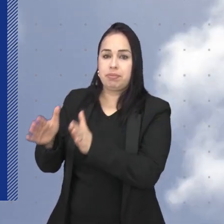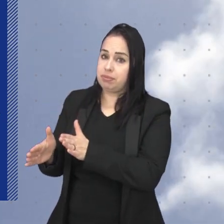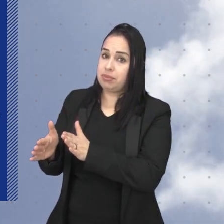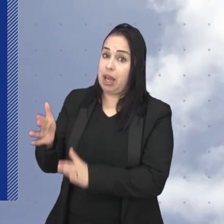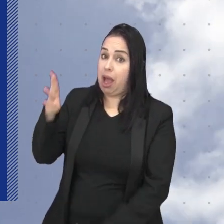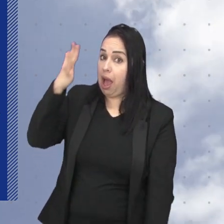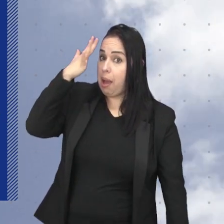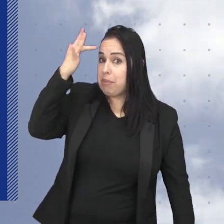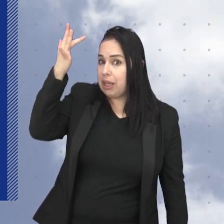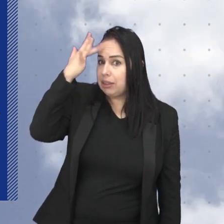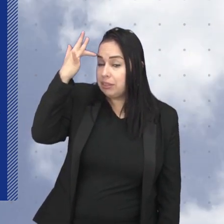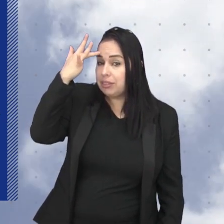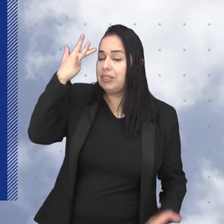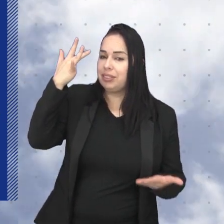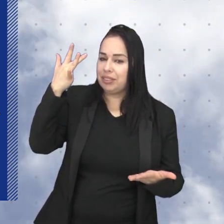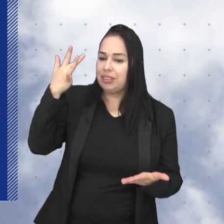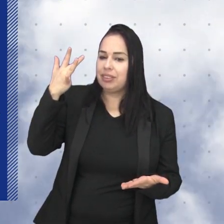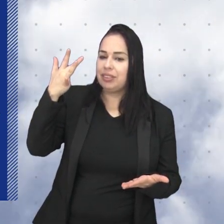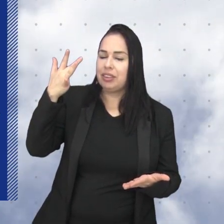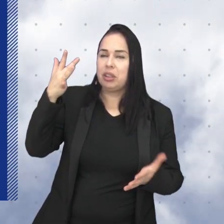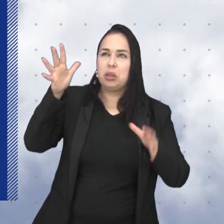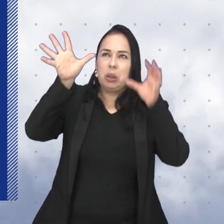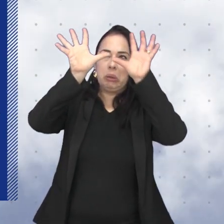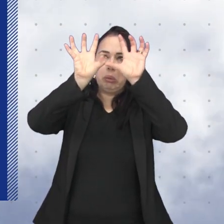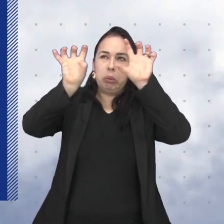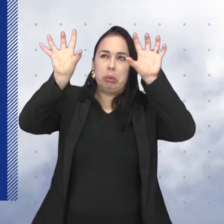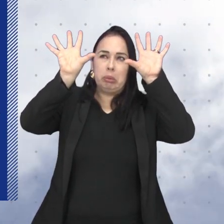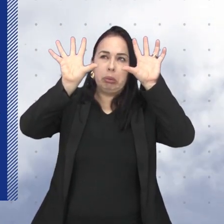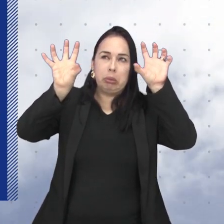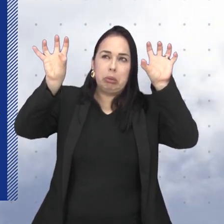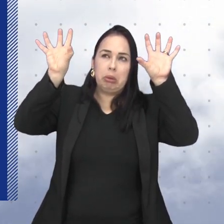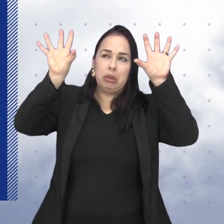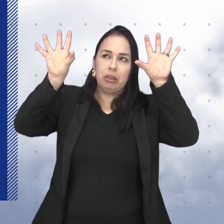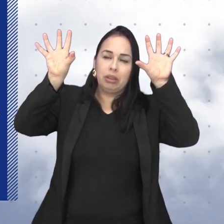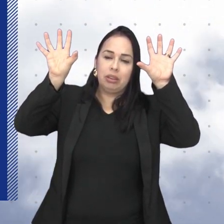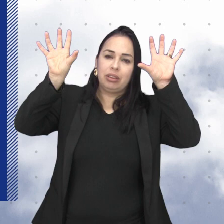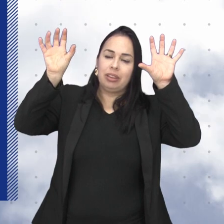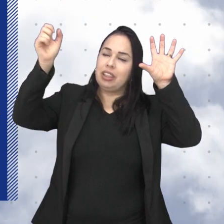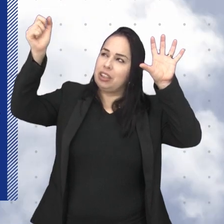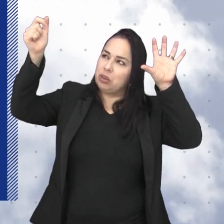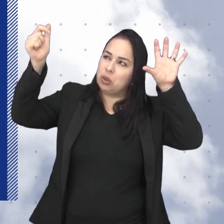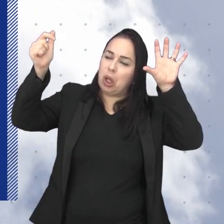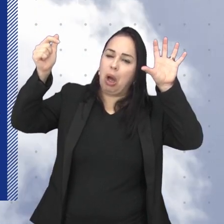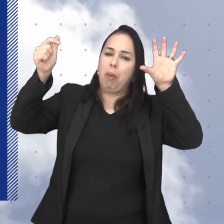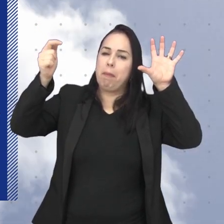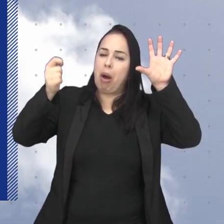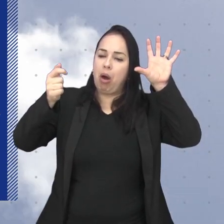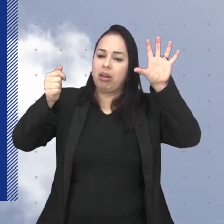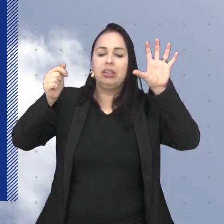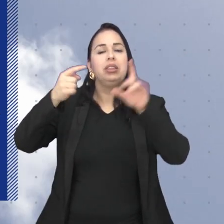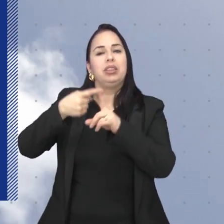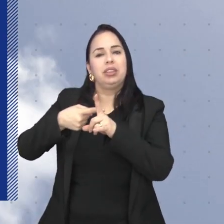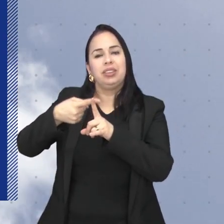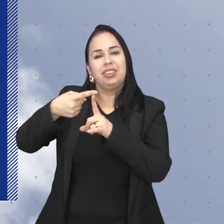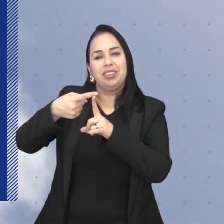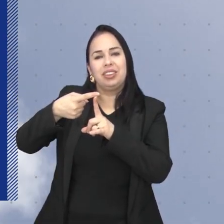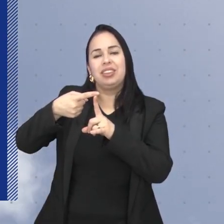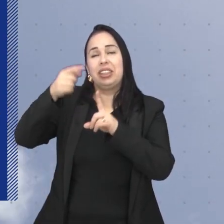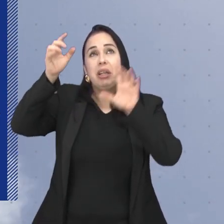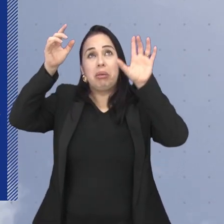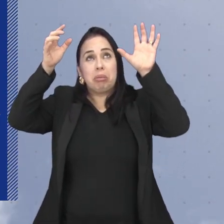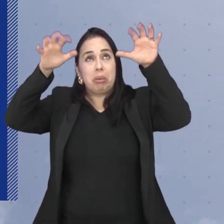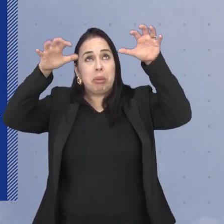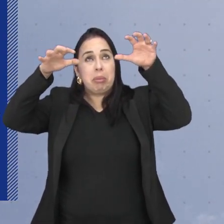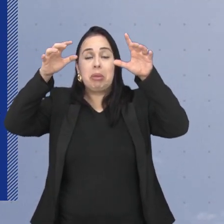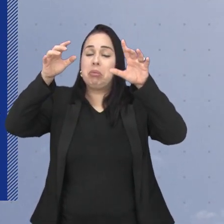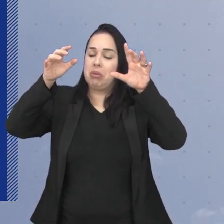de 15. Amanhã, terça-feira, o dia deve ser nublado com alguns períodos de sol entre nuvens. Também há uma pequena chance de